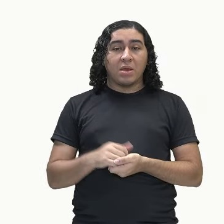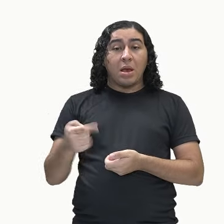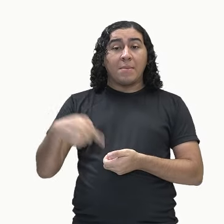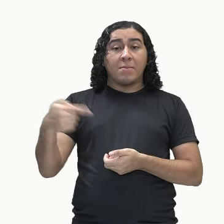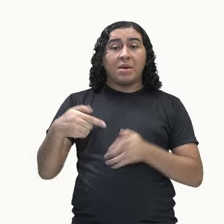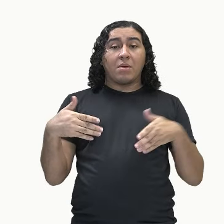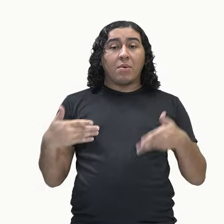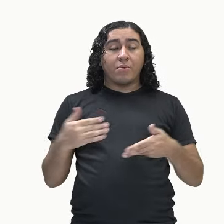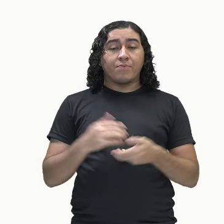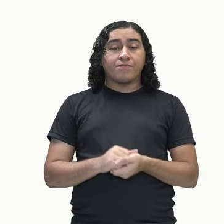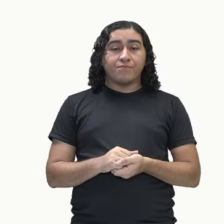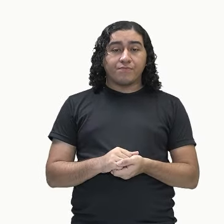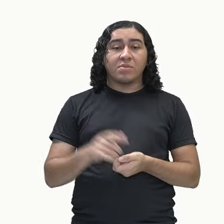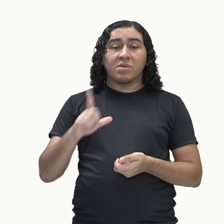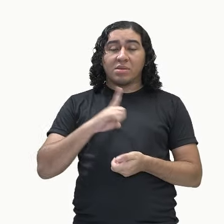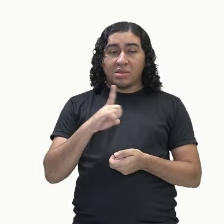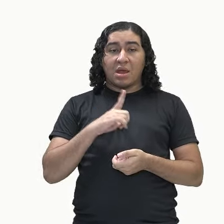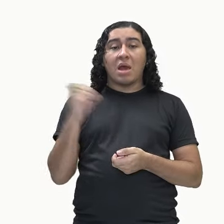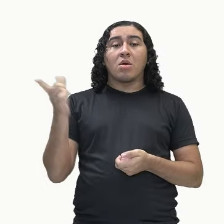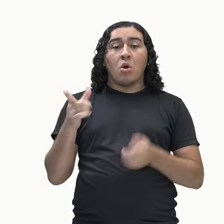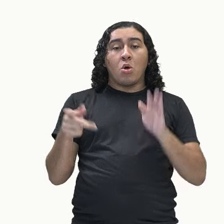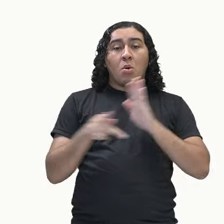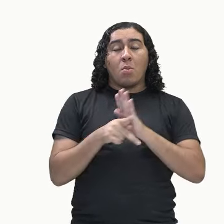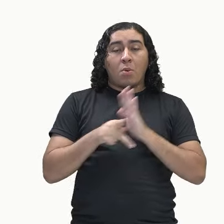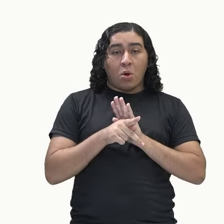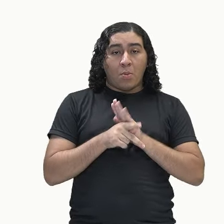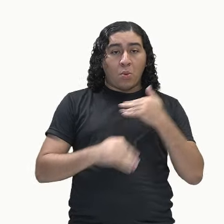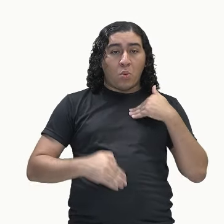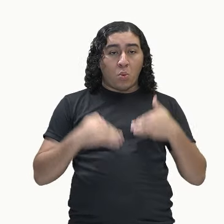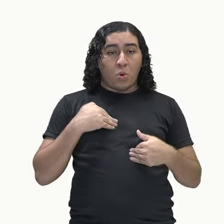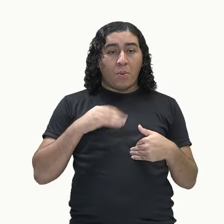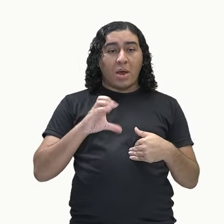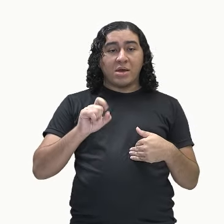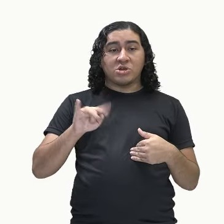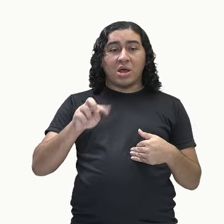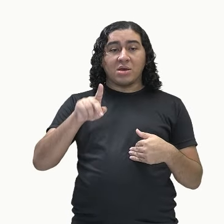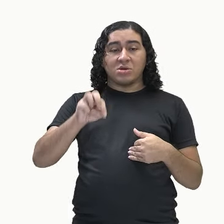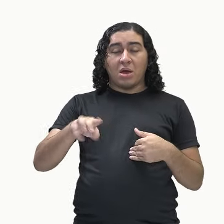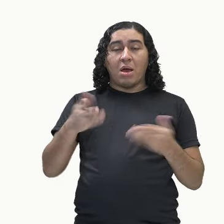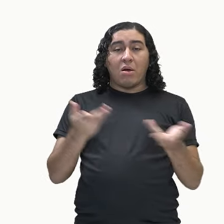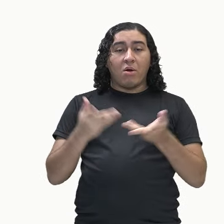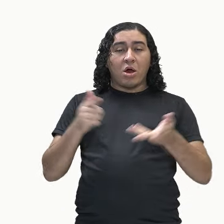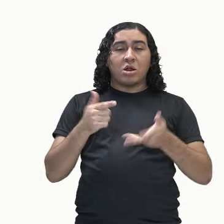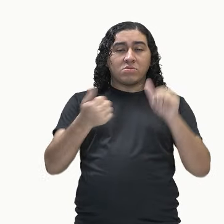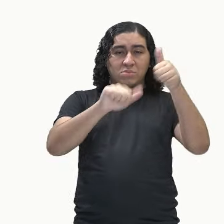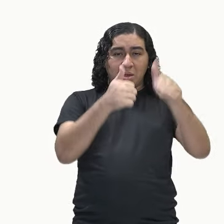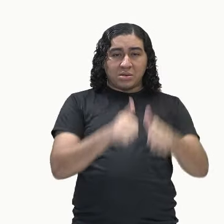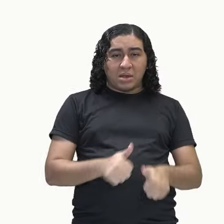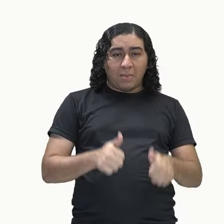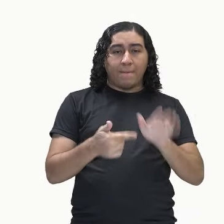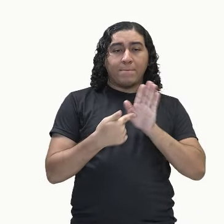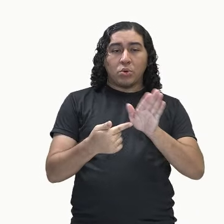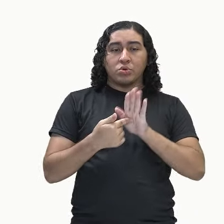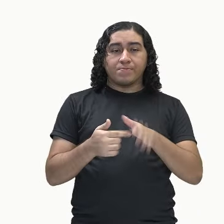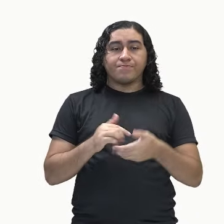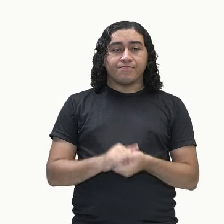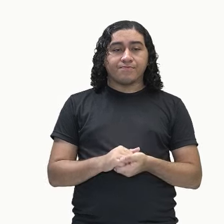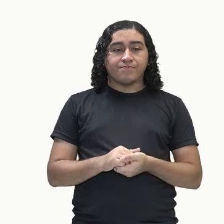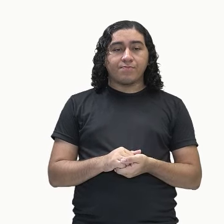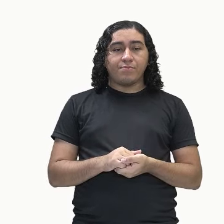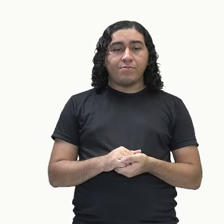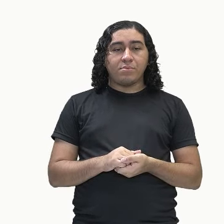ele apresenta esse tecido cartilaginoso. Vou apontar para vocês aqui algumas partes dessa anatomia, onde a gente consegue identificar